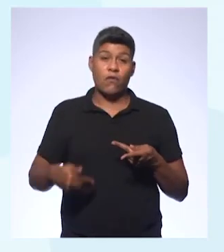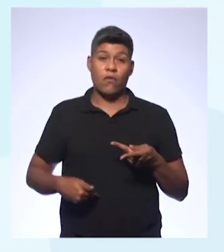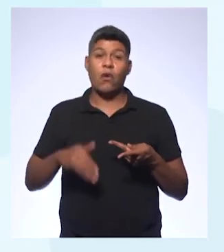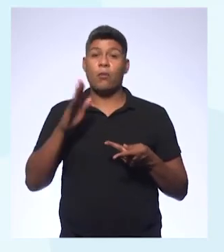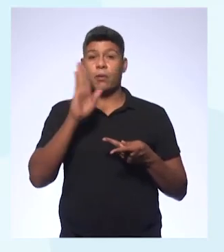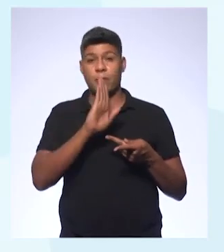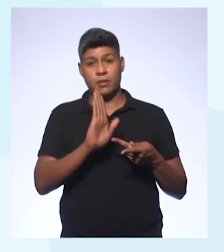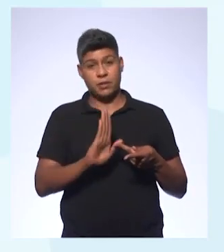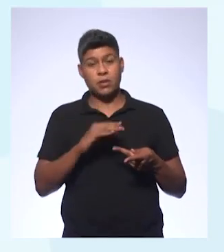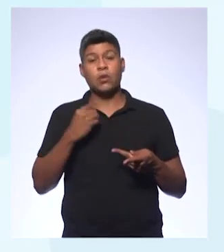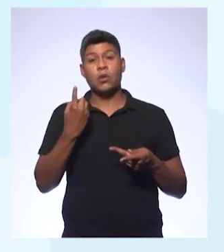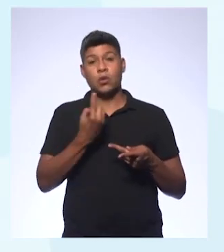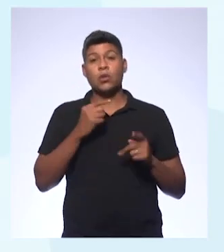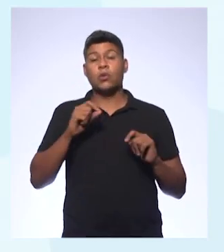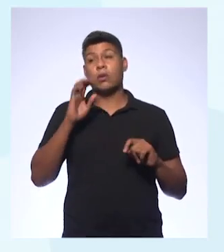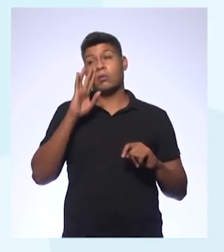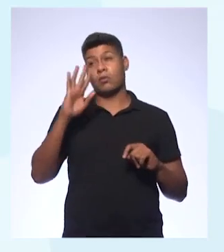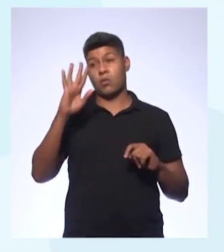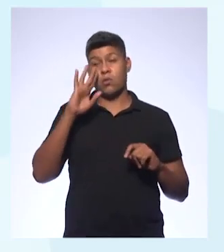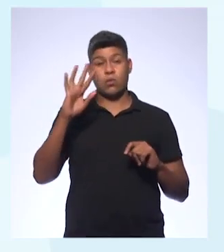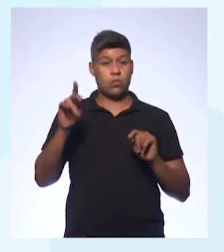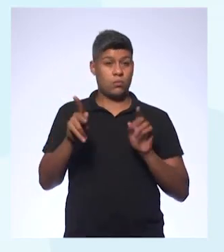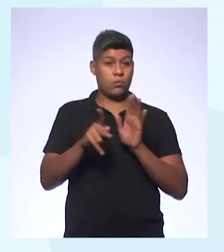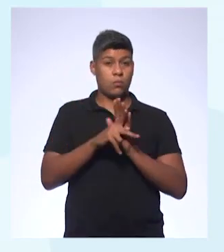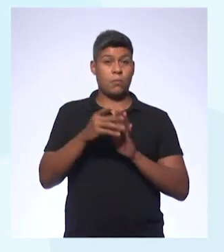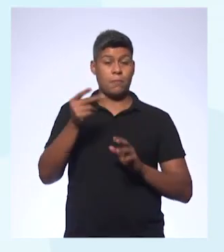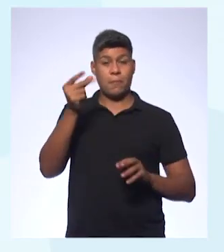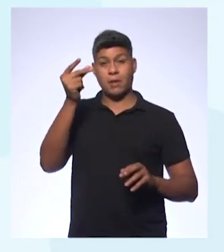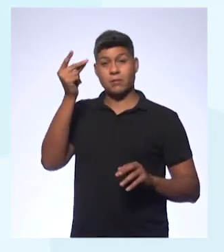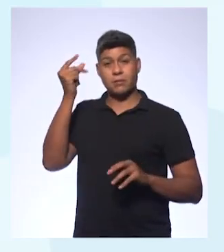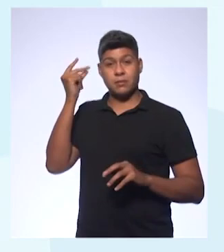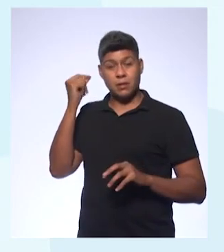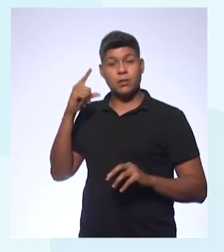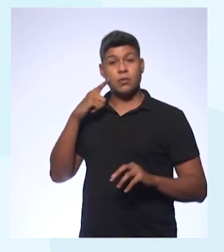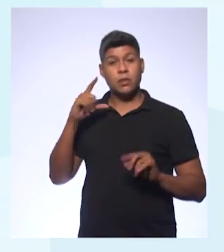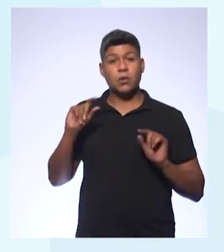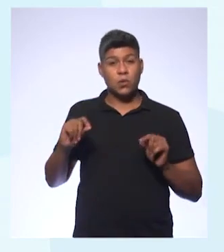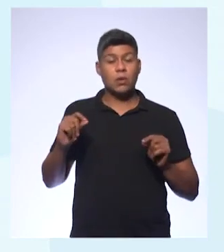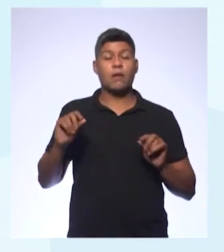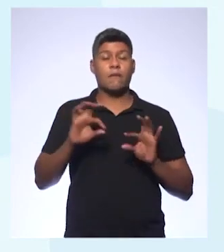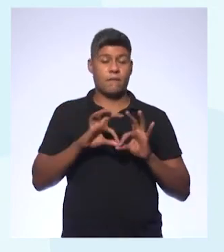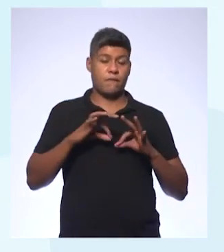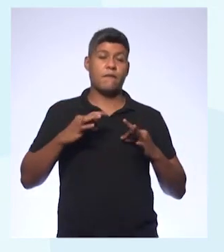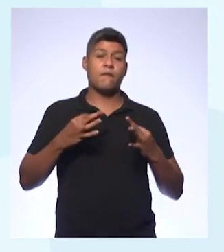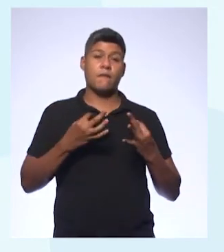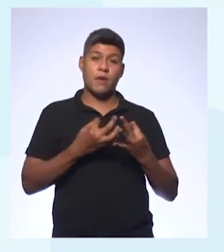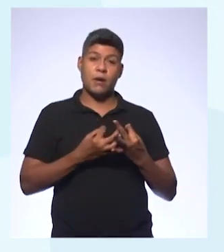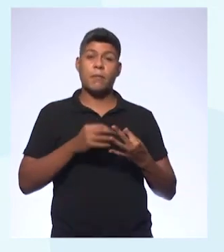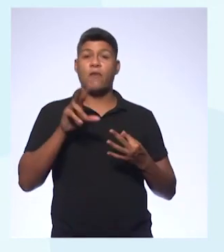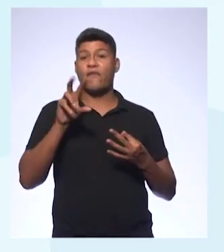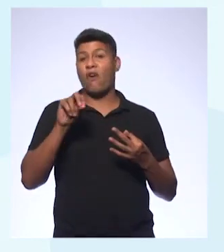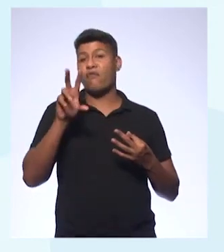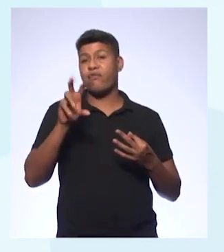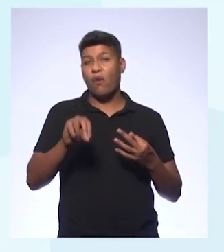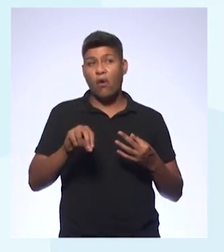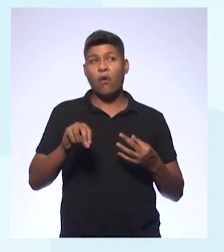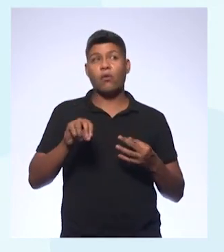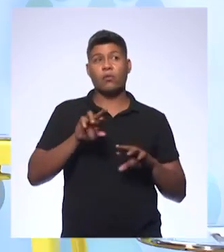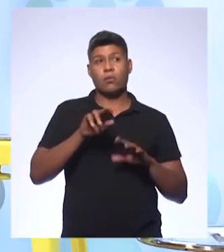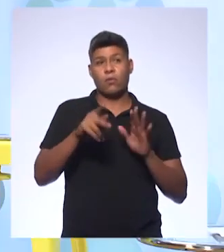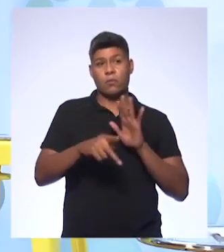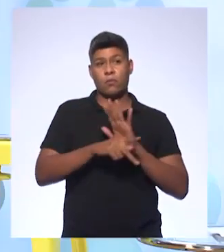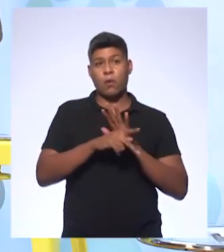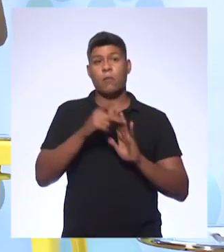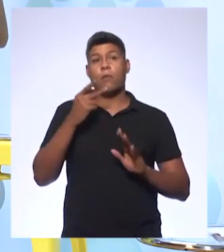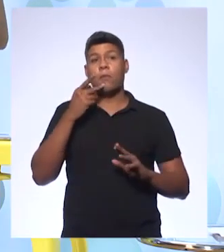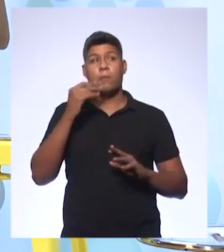Brasil, quando nós refletimos sobre o passado, né, se nós temos na nossa família bisavós, avós e os nossos próprios